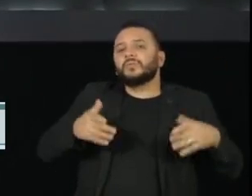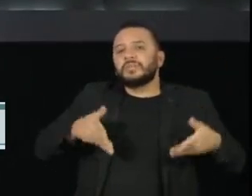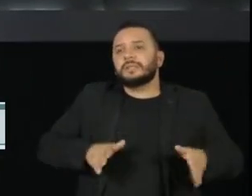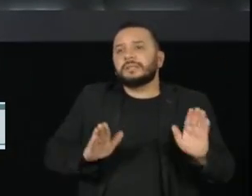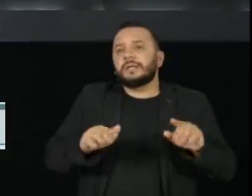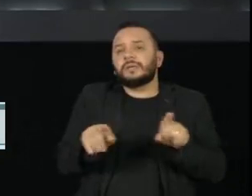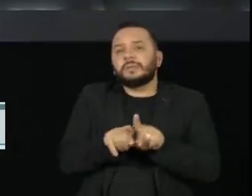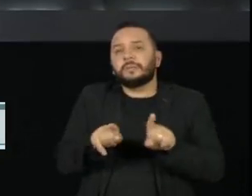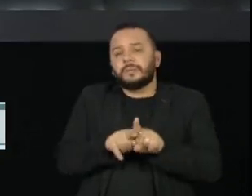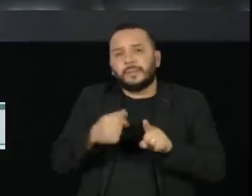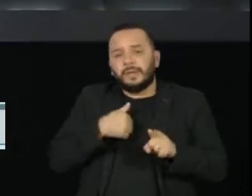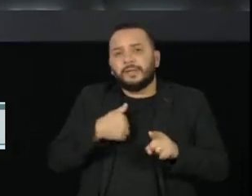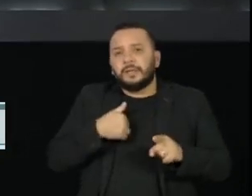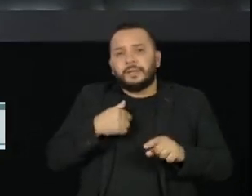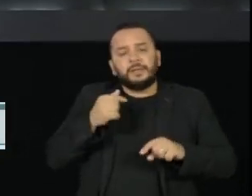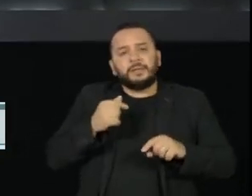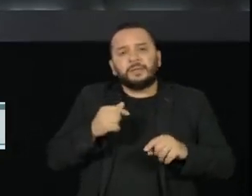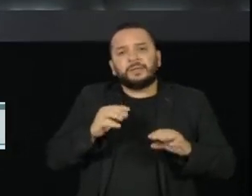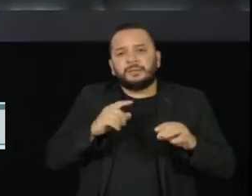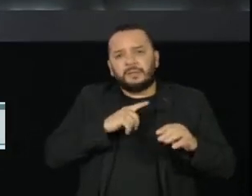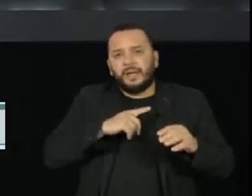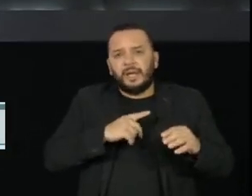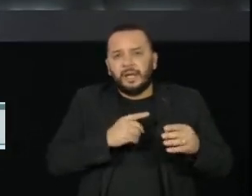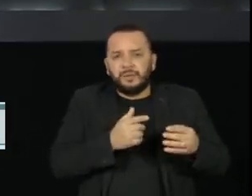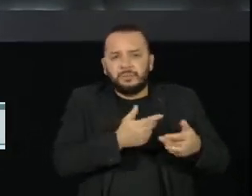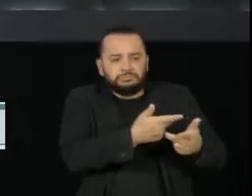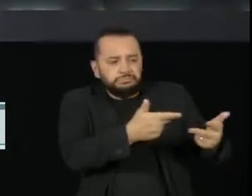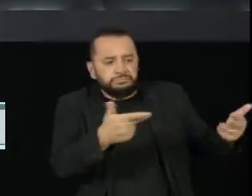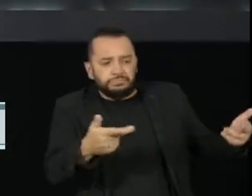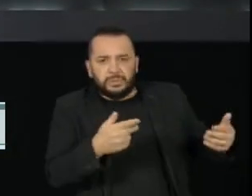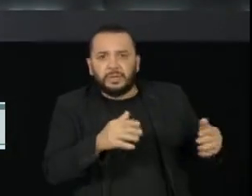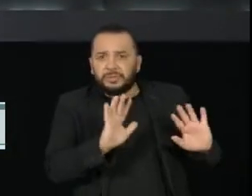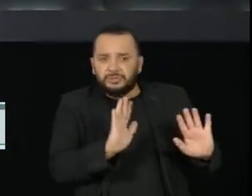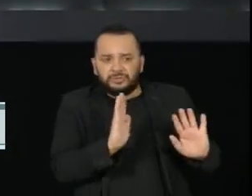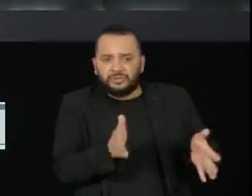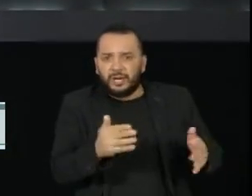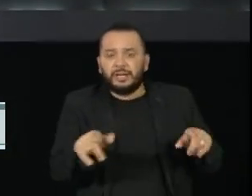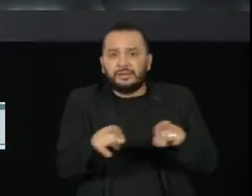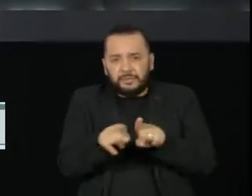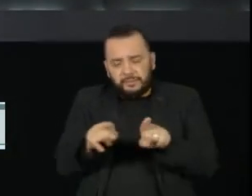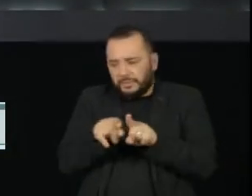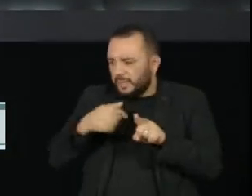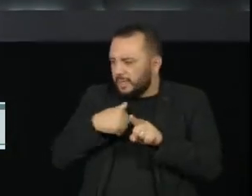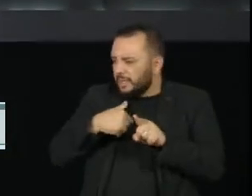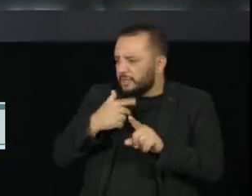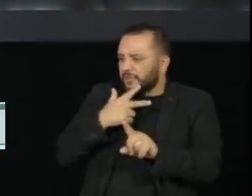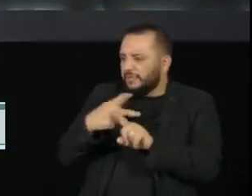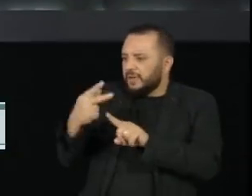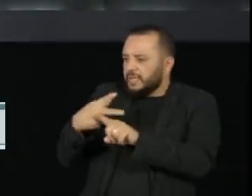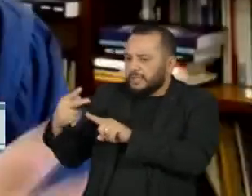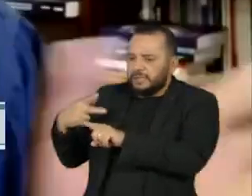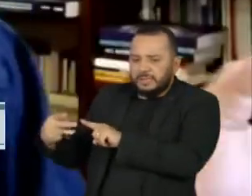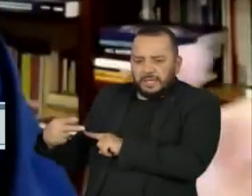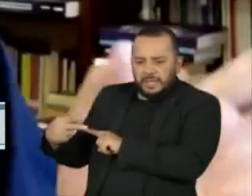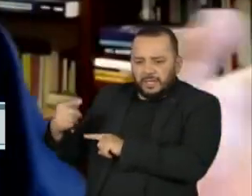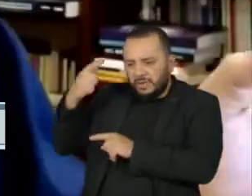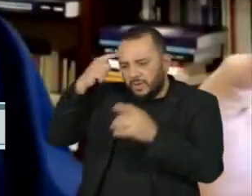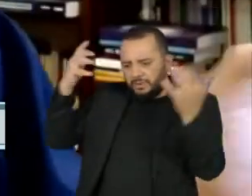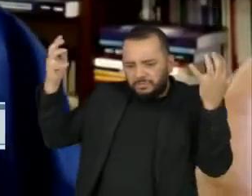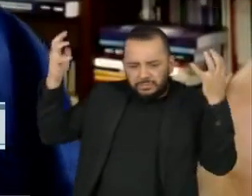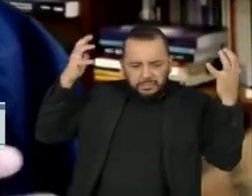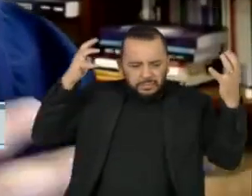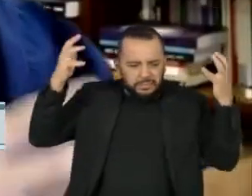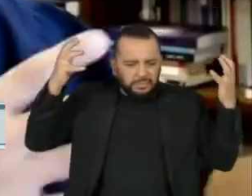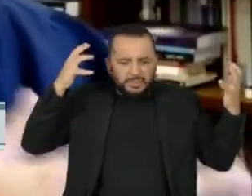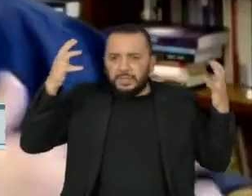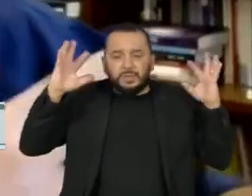também os obstáculos que a gente já venceu. Isso faz parte do nosso patrimônio em saúde mental, né? Não só os conflitos de hoje, mas aqueles